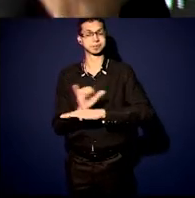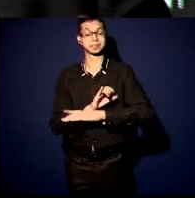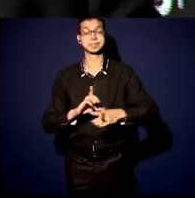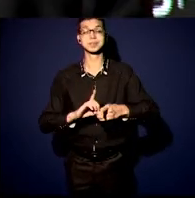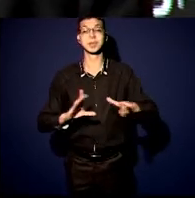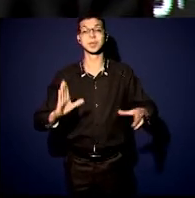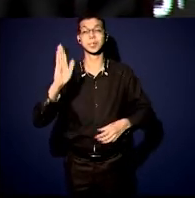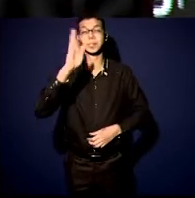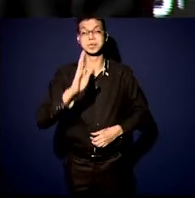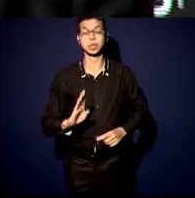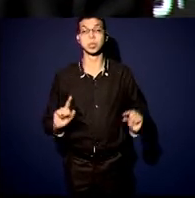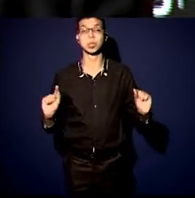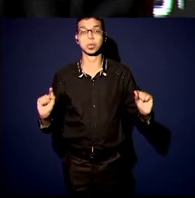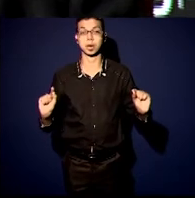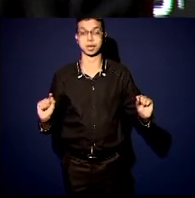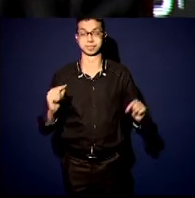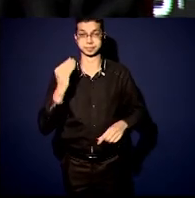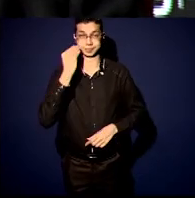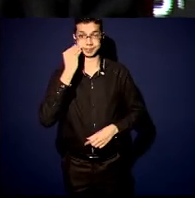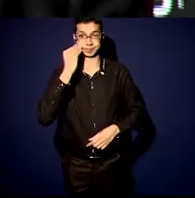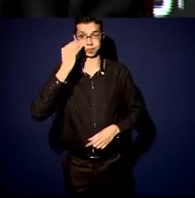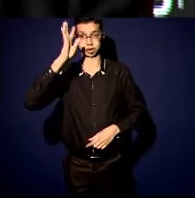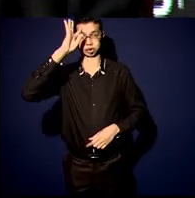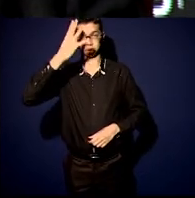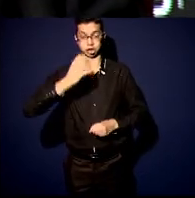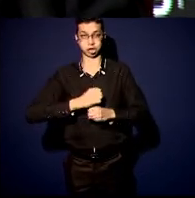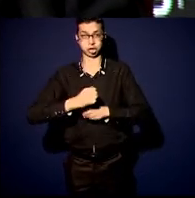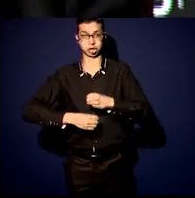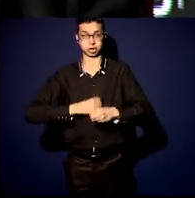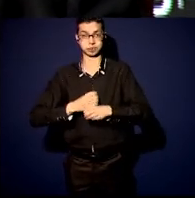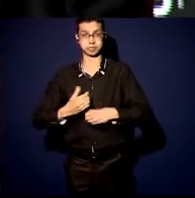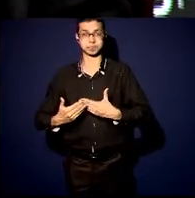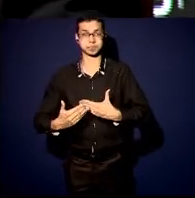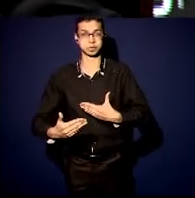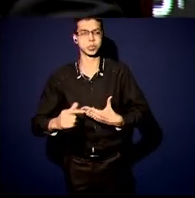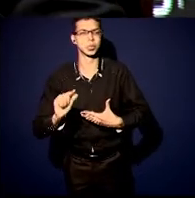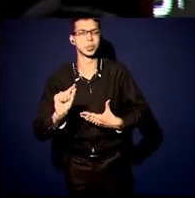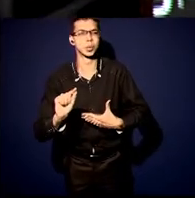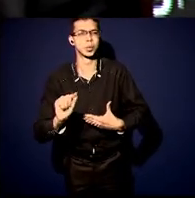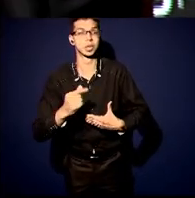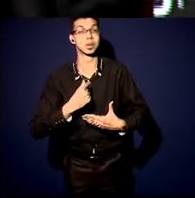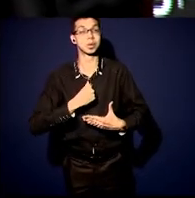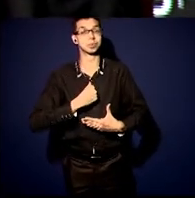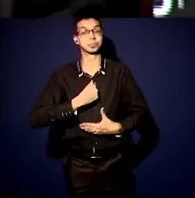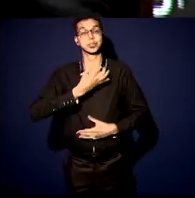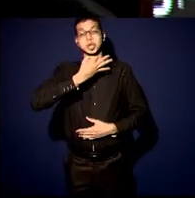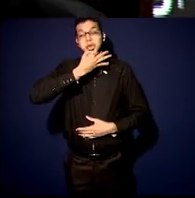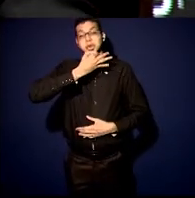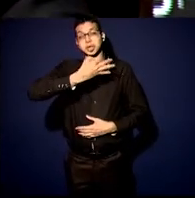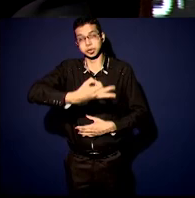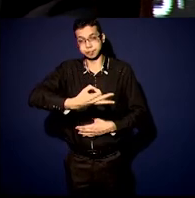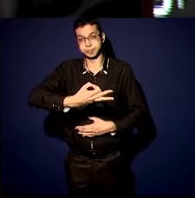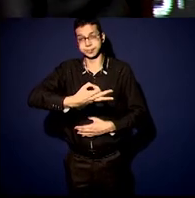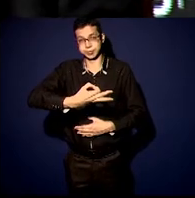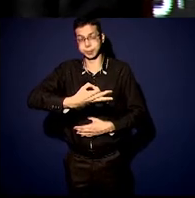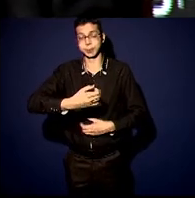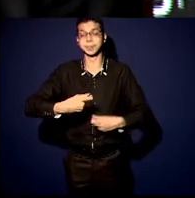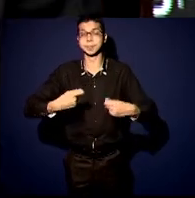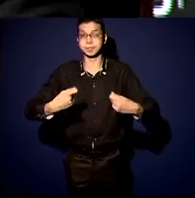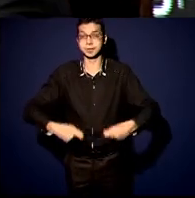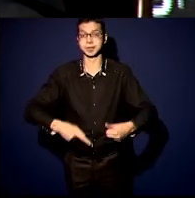brasileira tem que resolver nos próximos anos a democracia brasileira na minha Ótica tem que resolver Amazônia